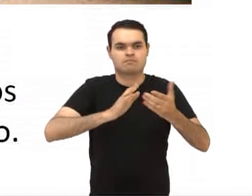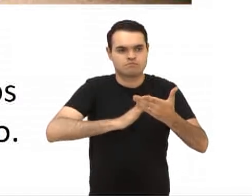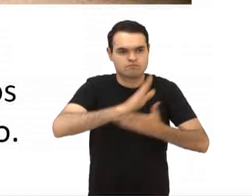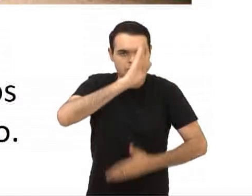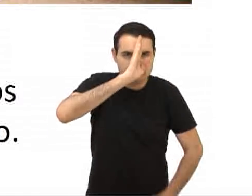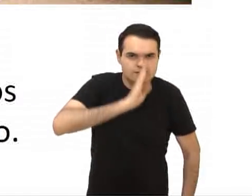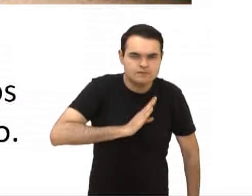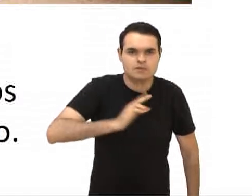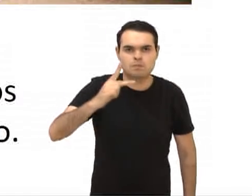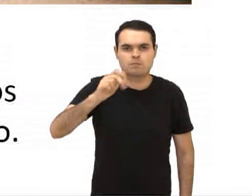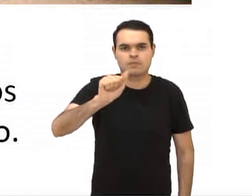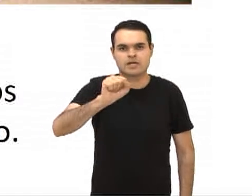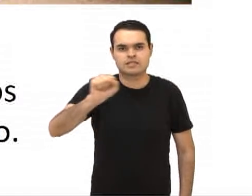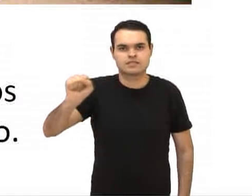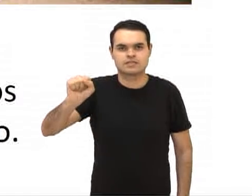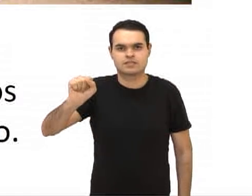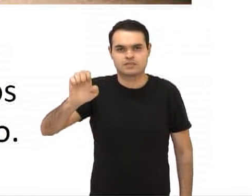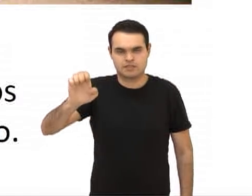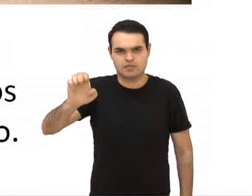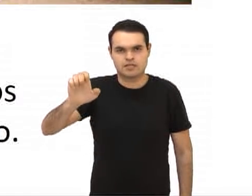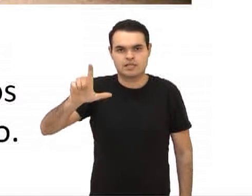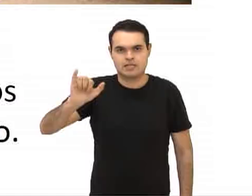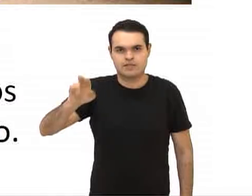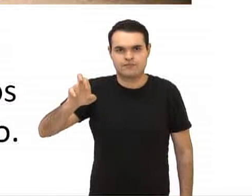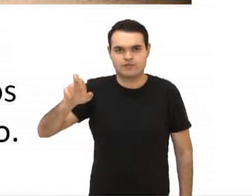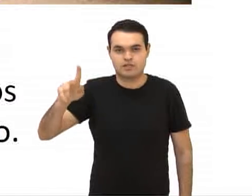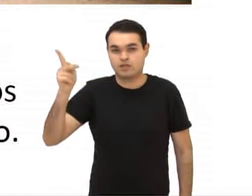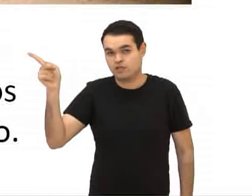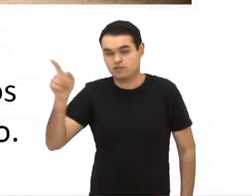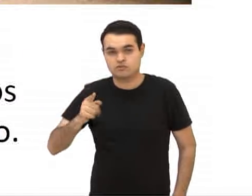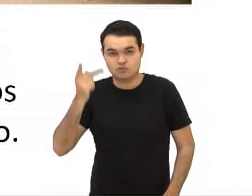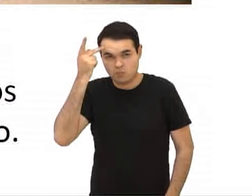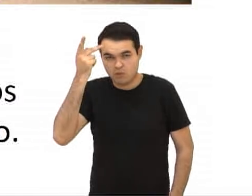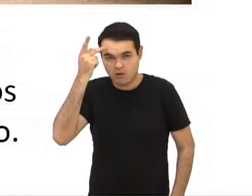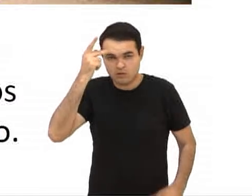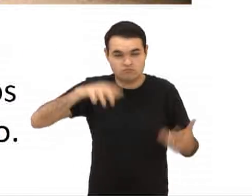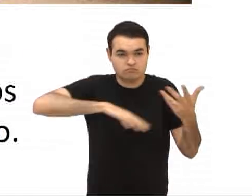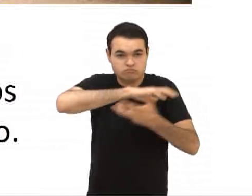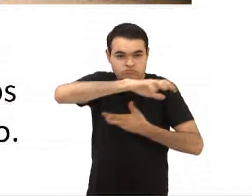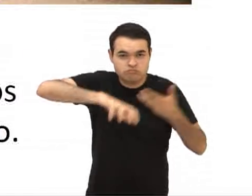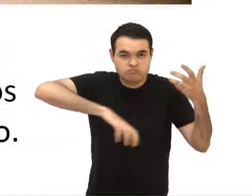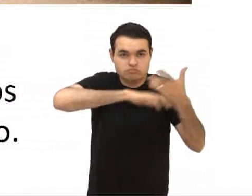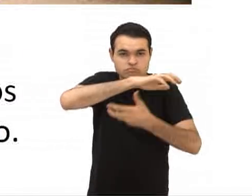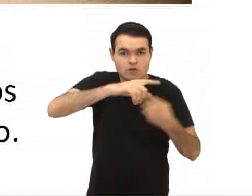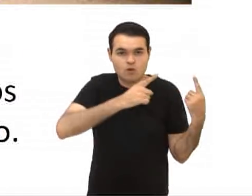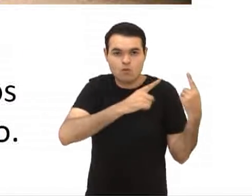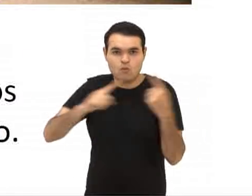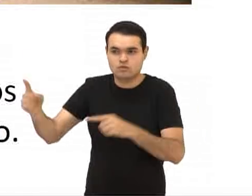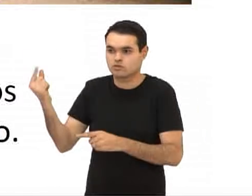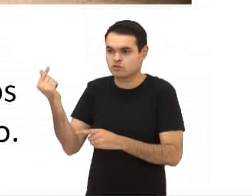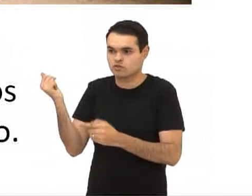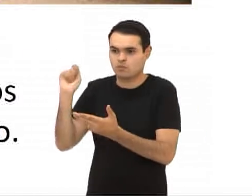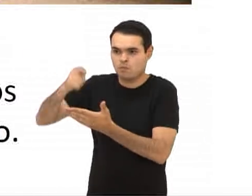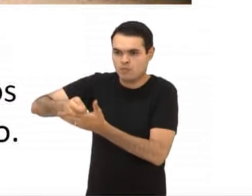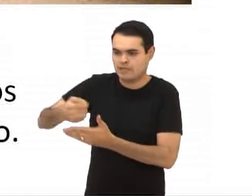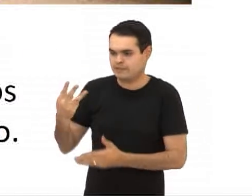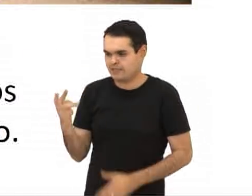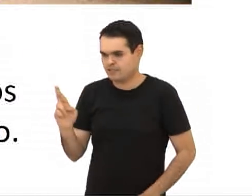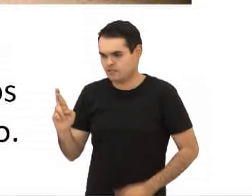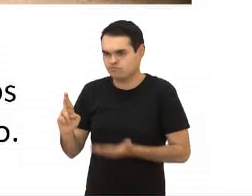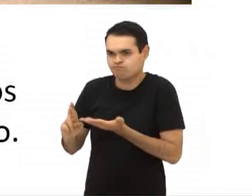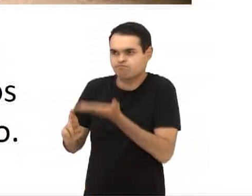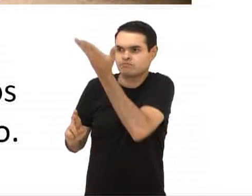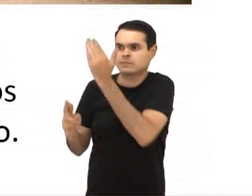imagem que marca o início dessas jornadas de junho. Um movimento em São Paulo contra o aumento da passagem de R$ 3,00 para